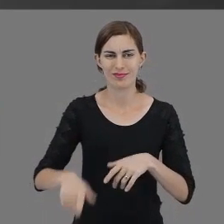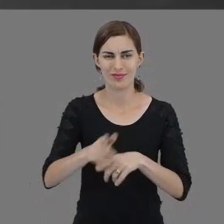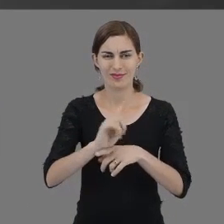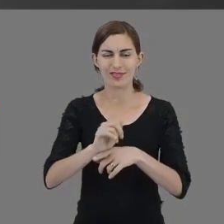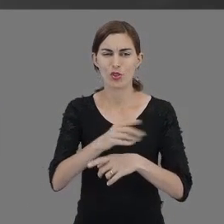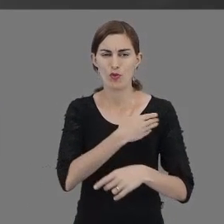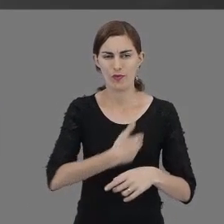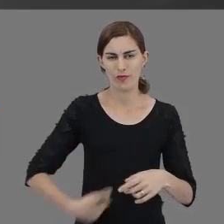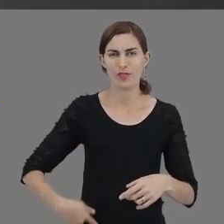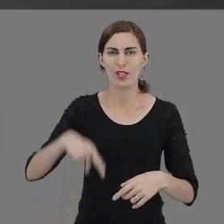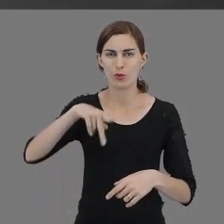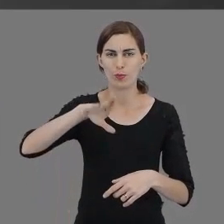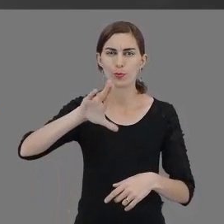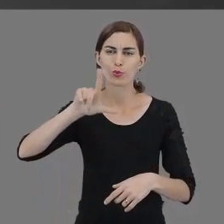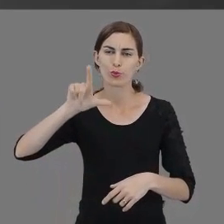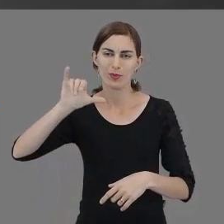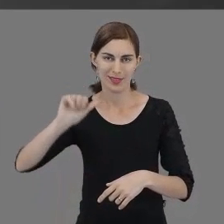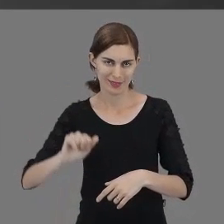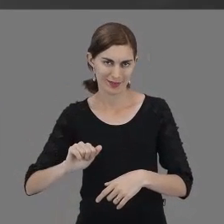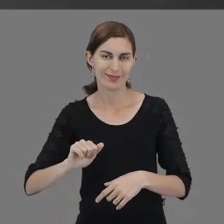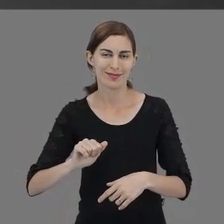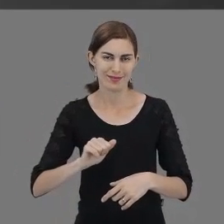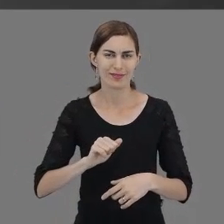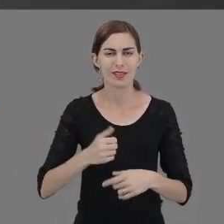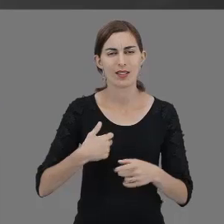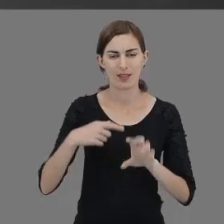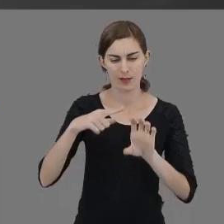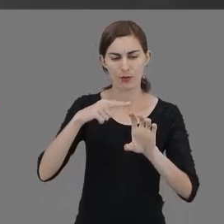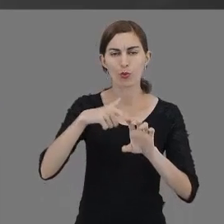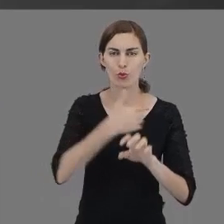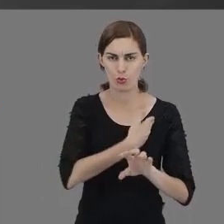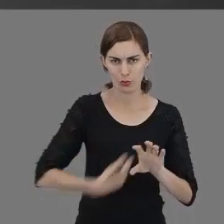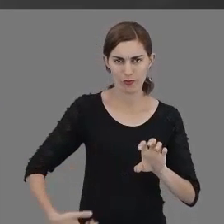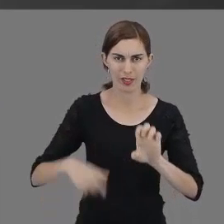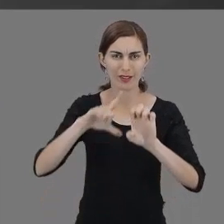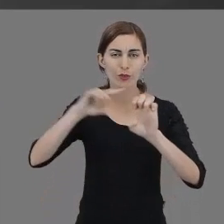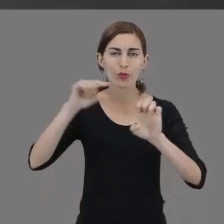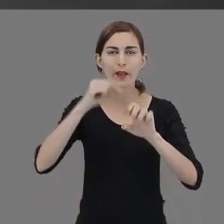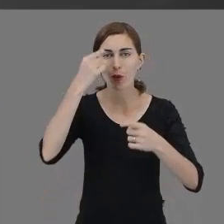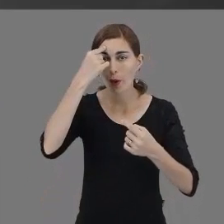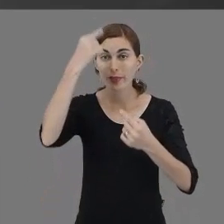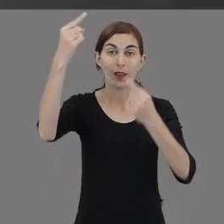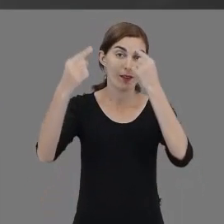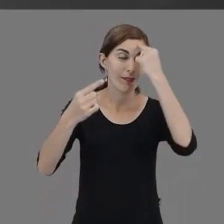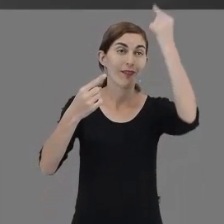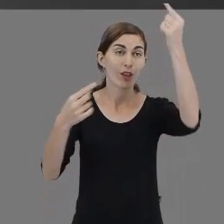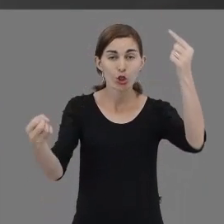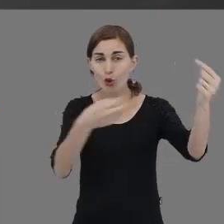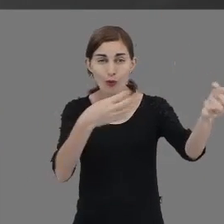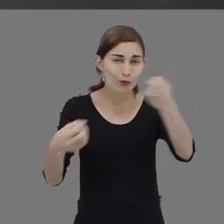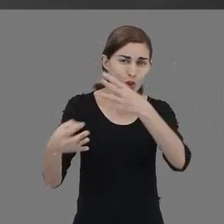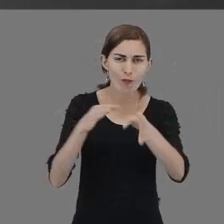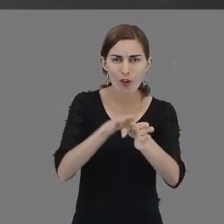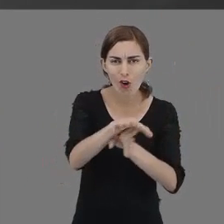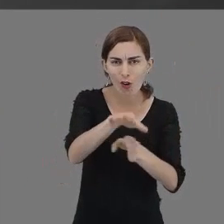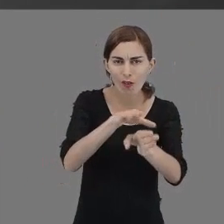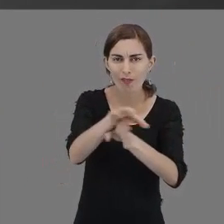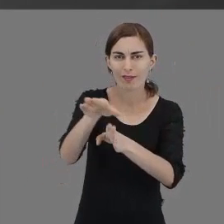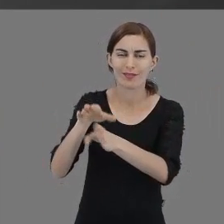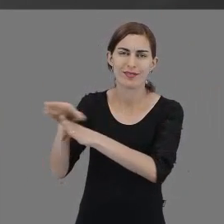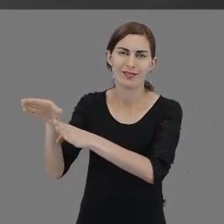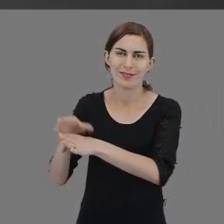modelo gerencial. E aí a gente tem um governo empreendedor, ele compartilha as ideias de produtividade, de orientação ao